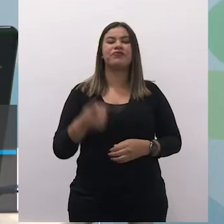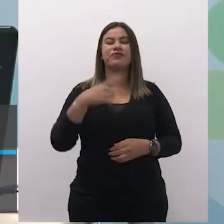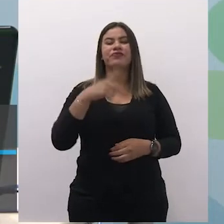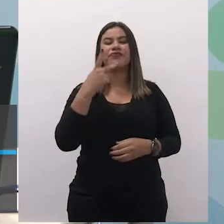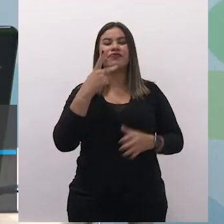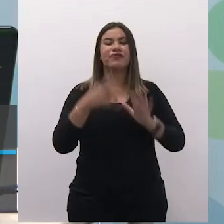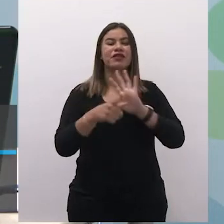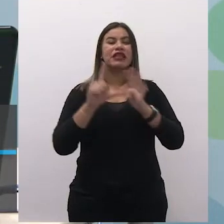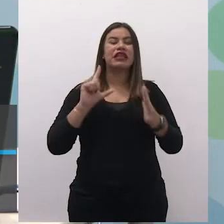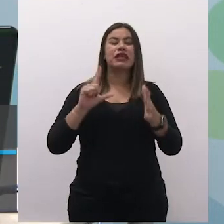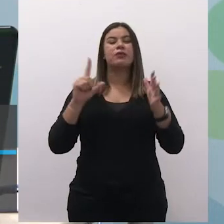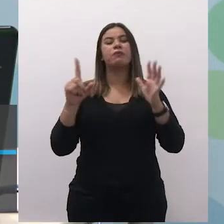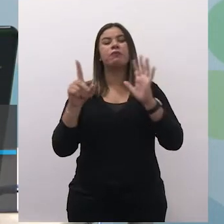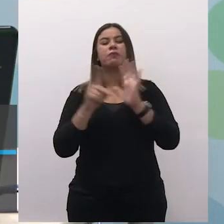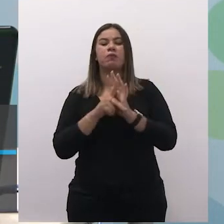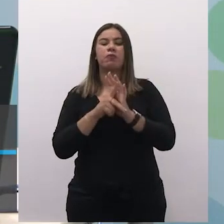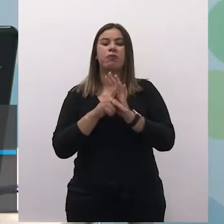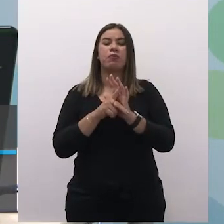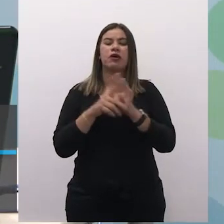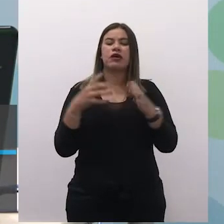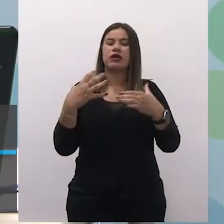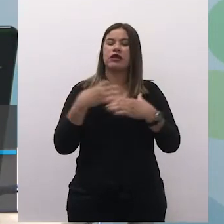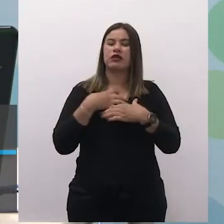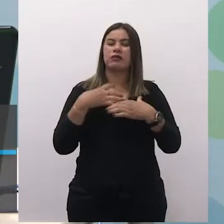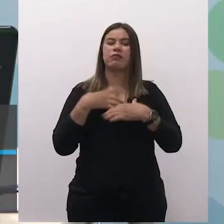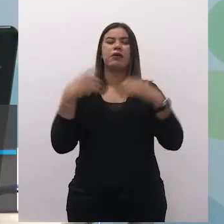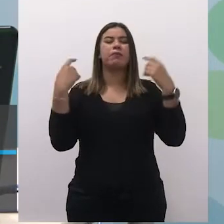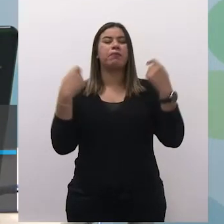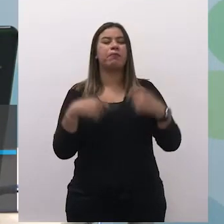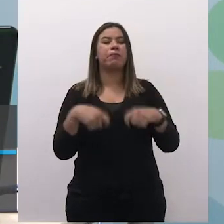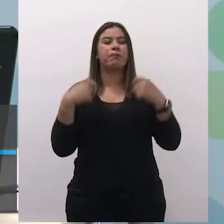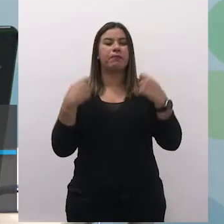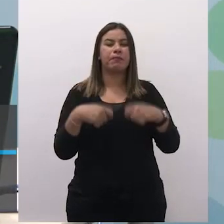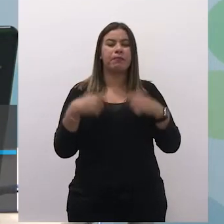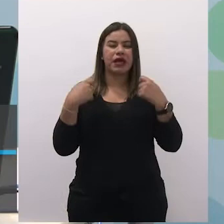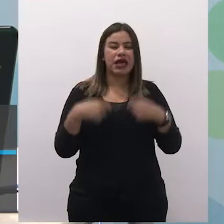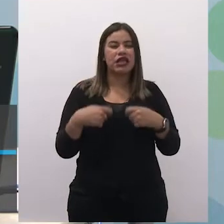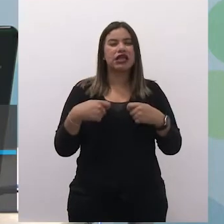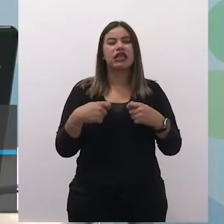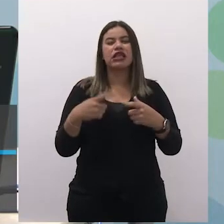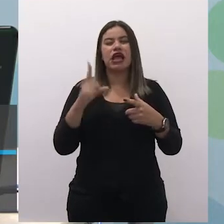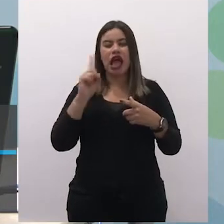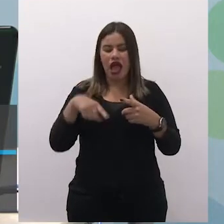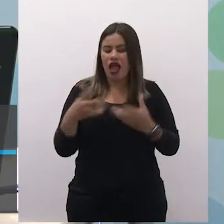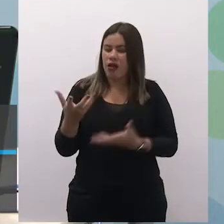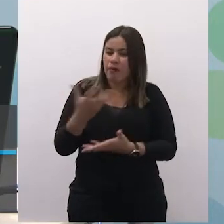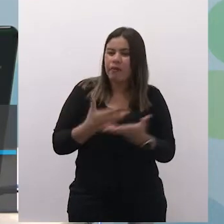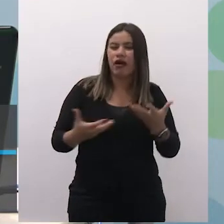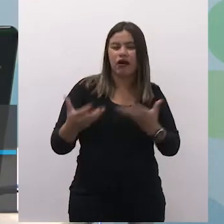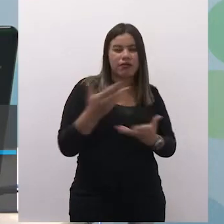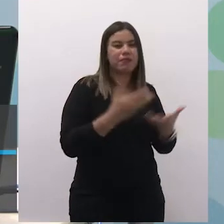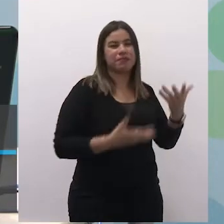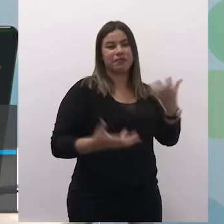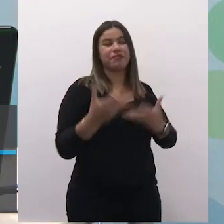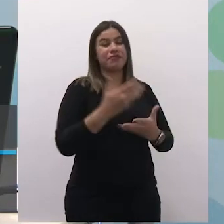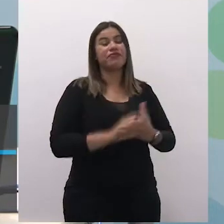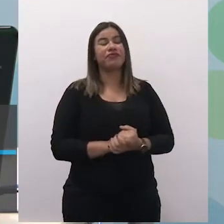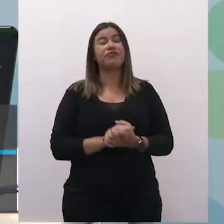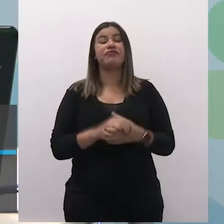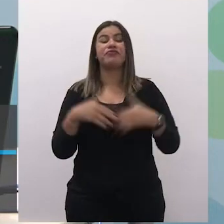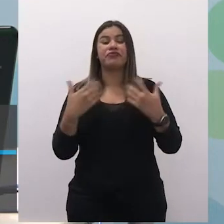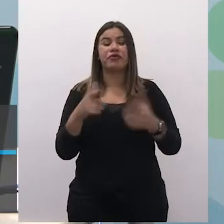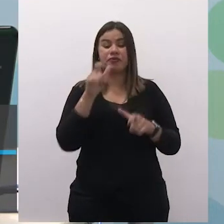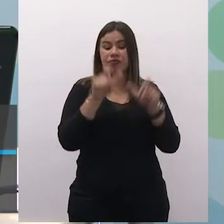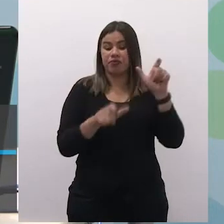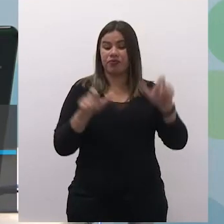Da questão de precisar dos outros, né? Você precisar da convivência. Então, quando o nosso estudante